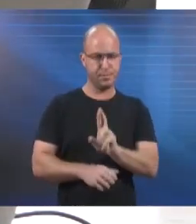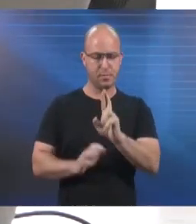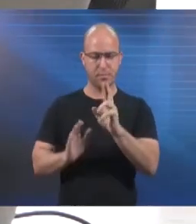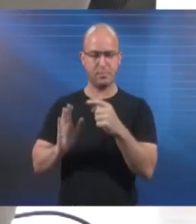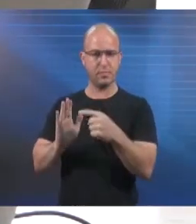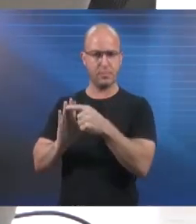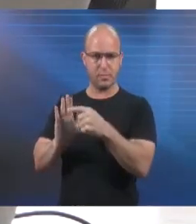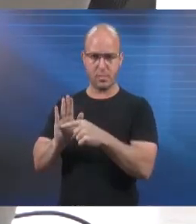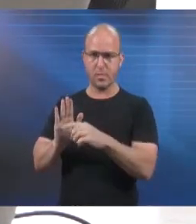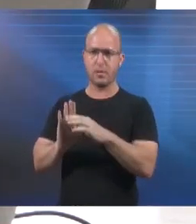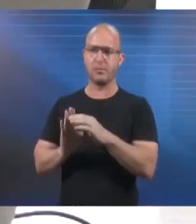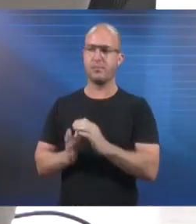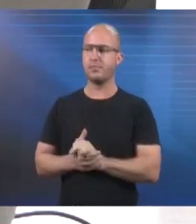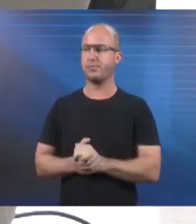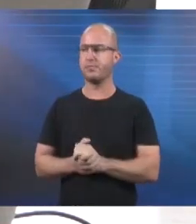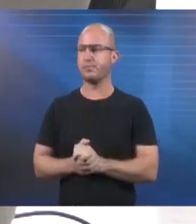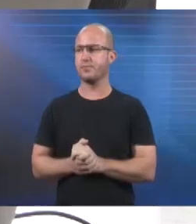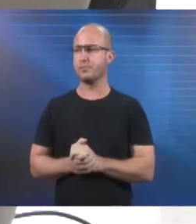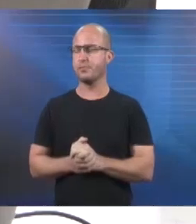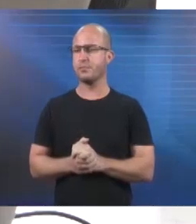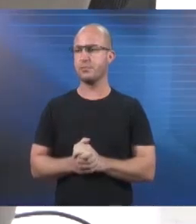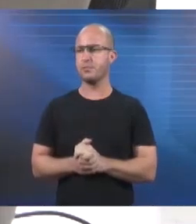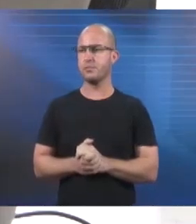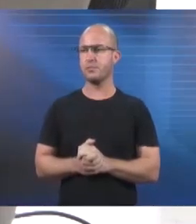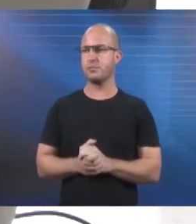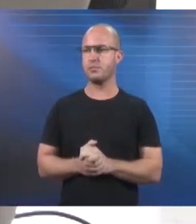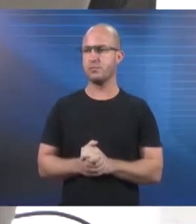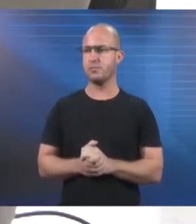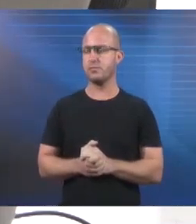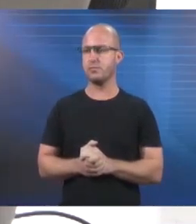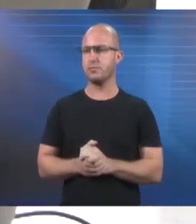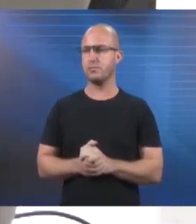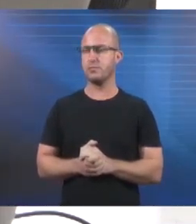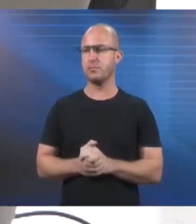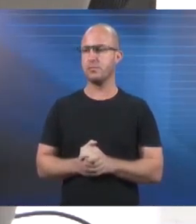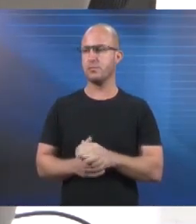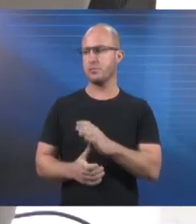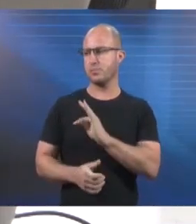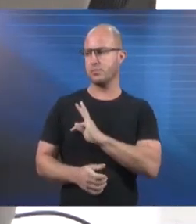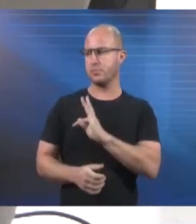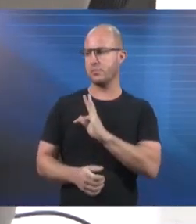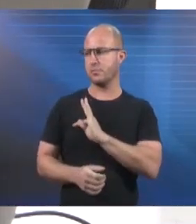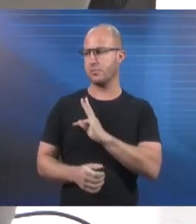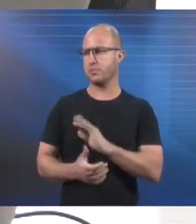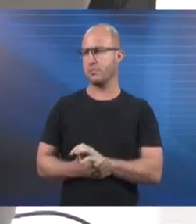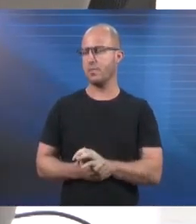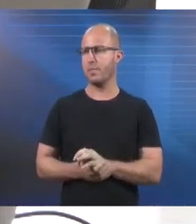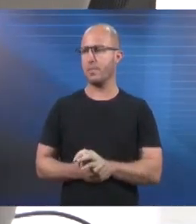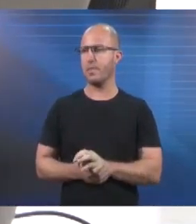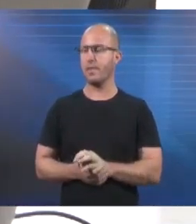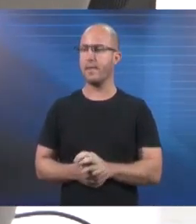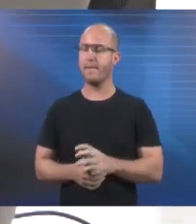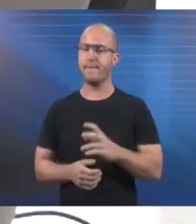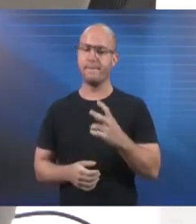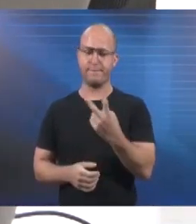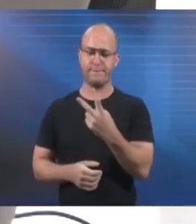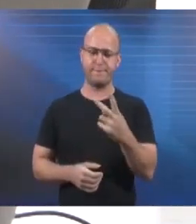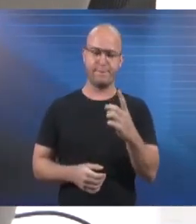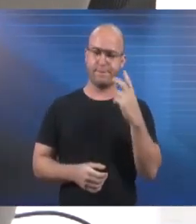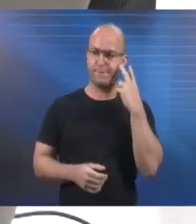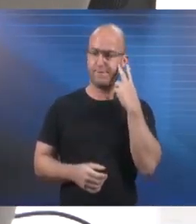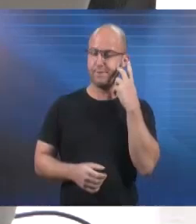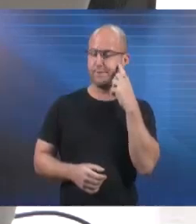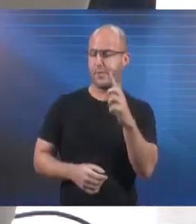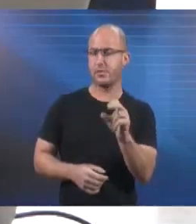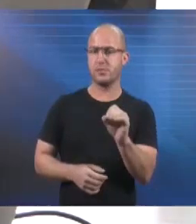esses 52 questionamento procedimentos técnicos do idema em 20 dias